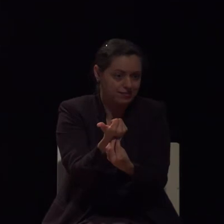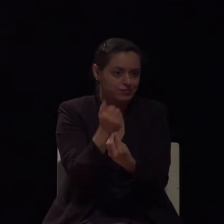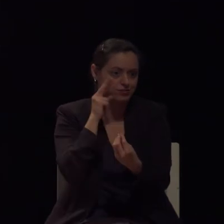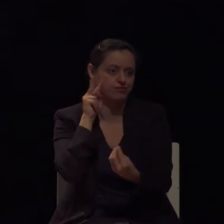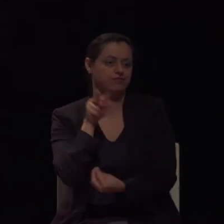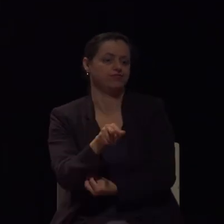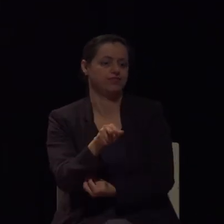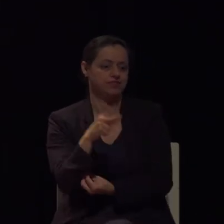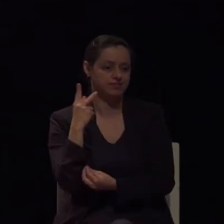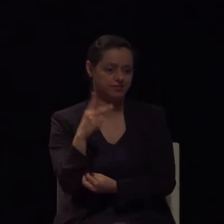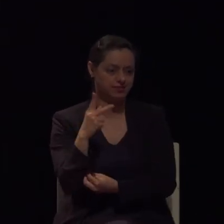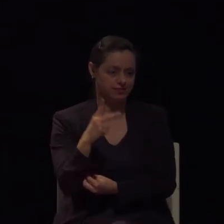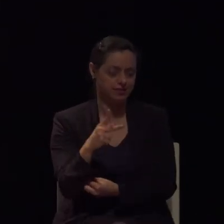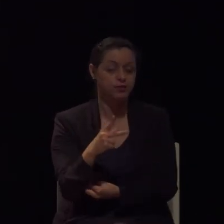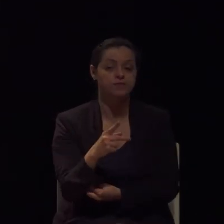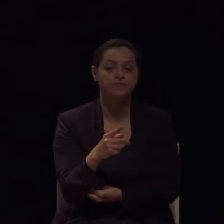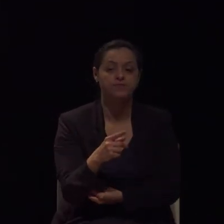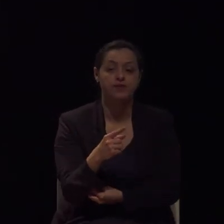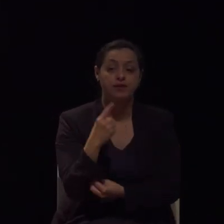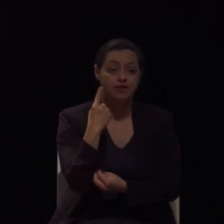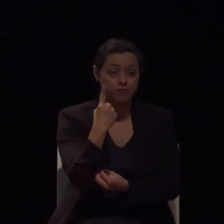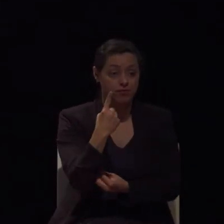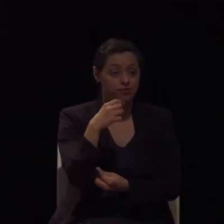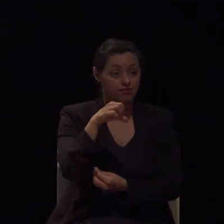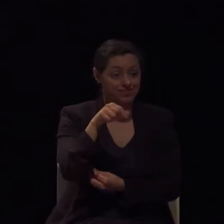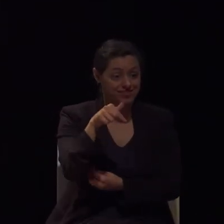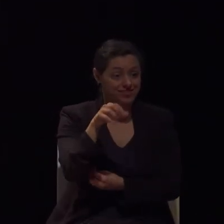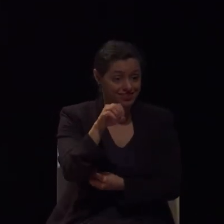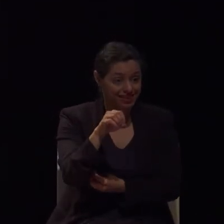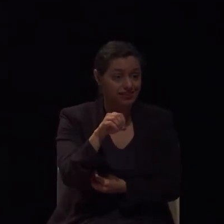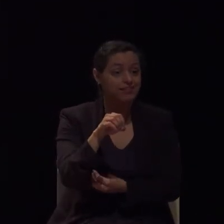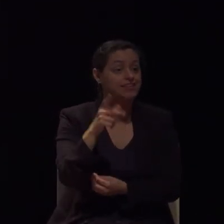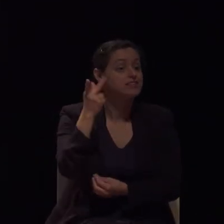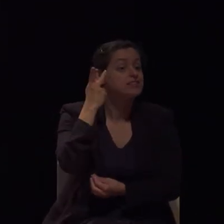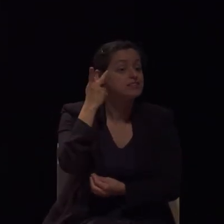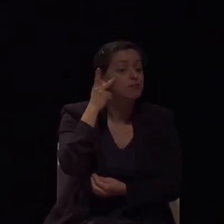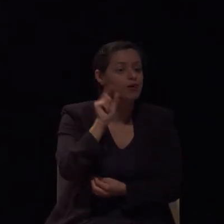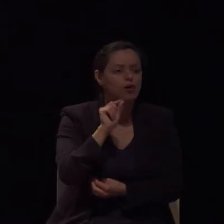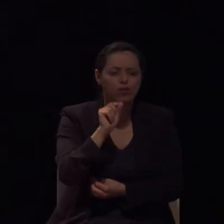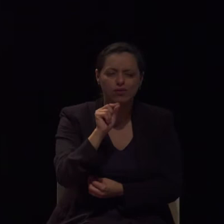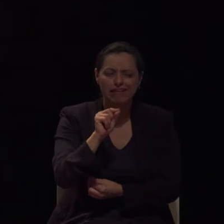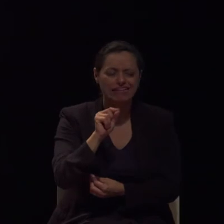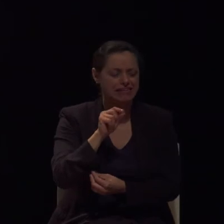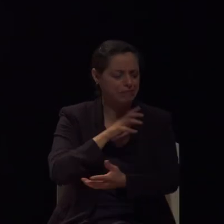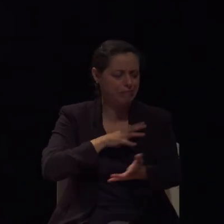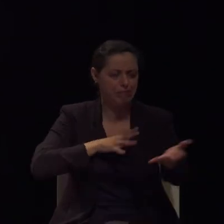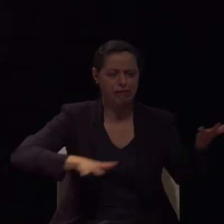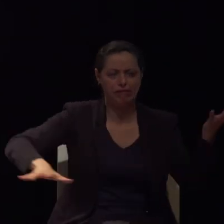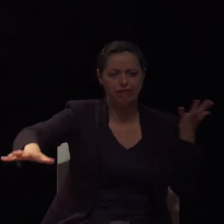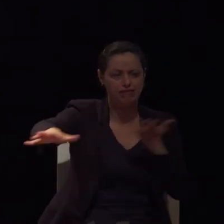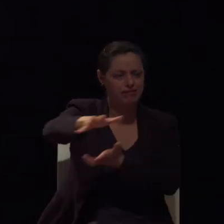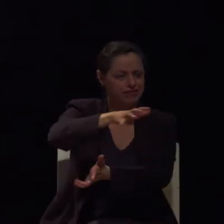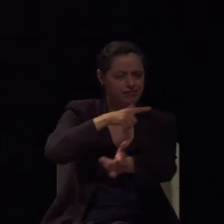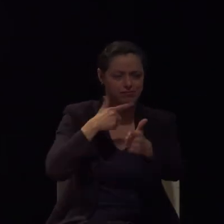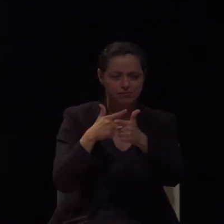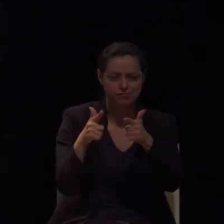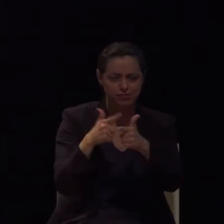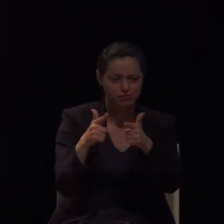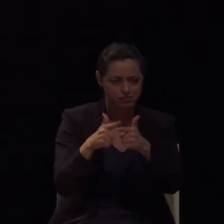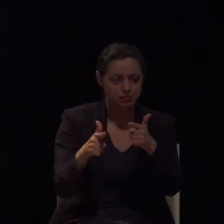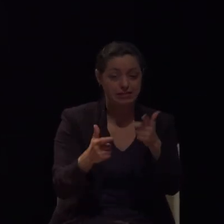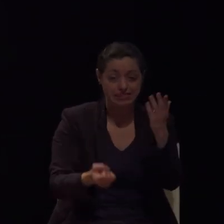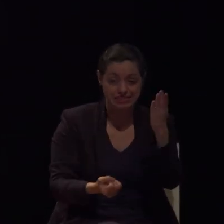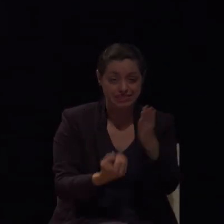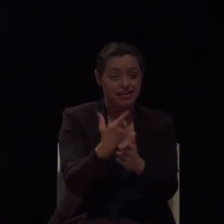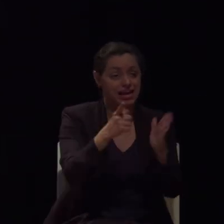70 m estava botando fogo de são paulo nem botando fogo mesmo estava fazendo um rolo danado aqui quero pra gente ter essa lei que a gente